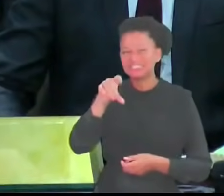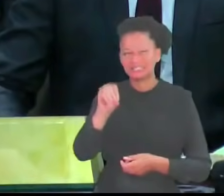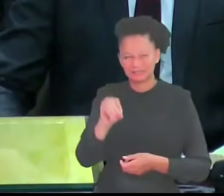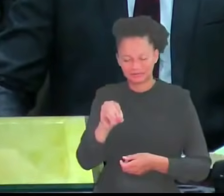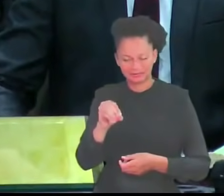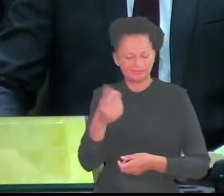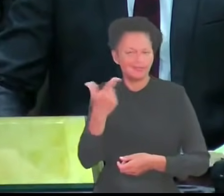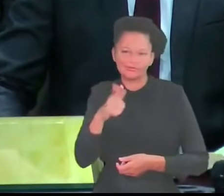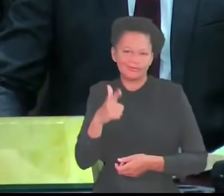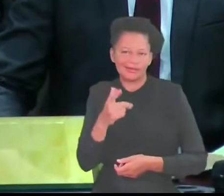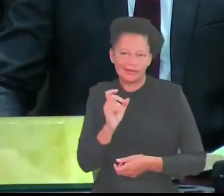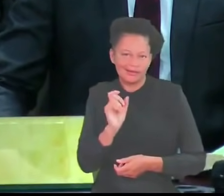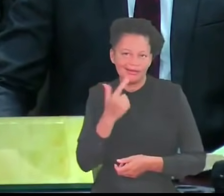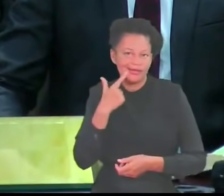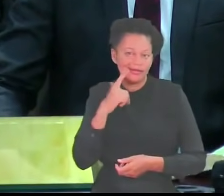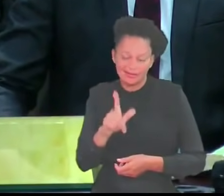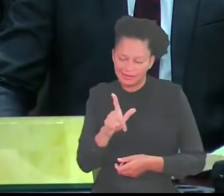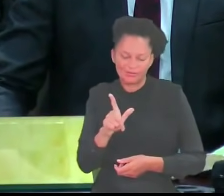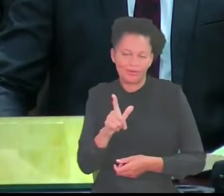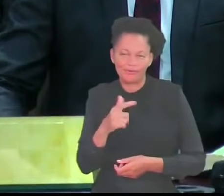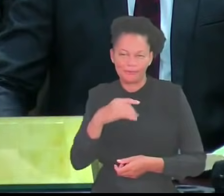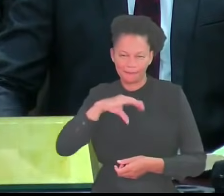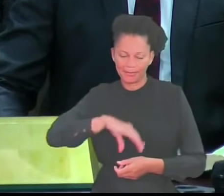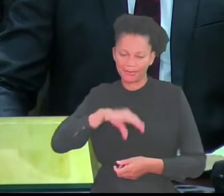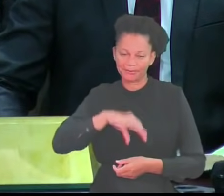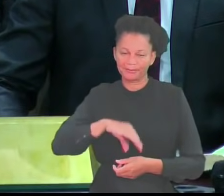em português essa palavra, mas a gente dizia quando era criança.